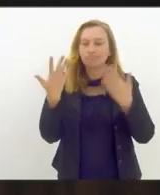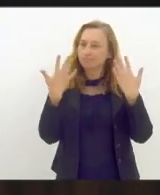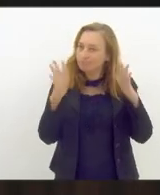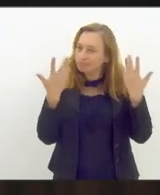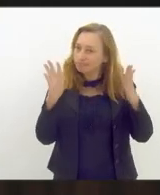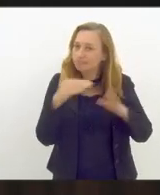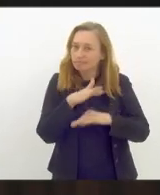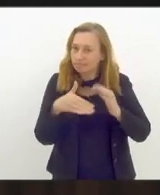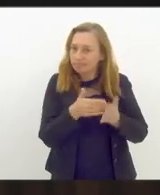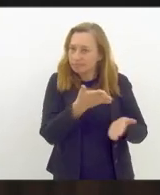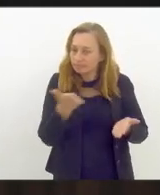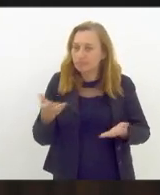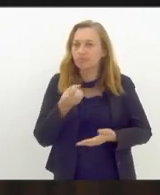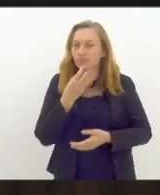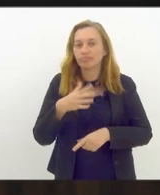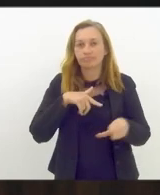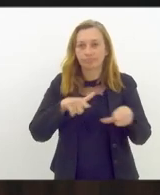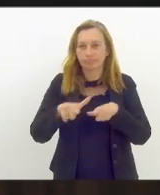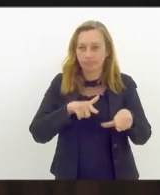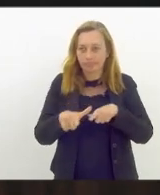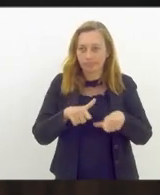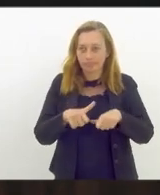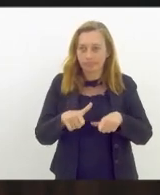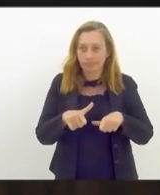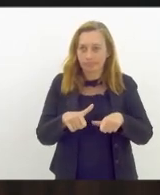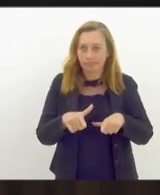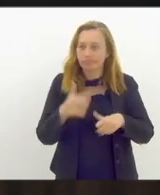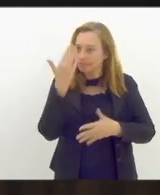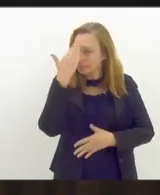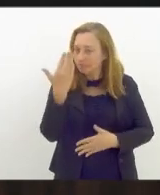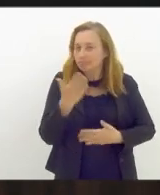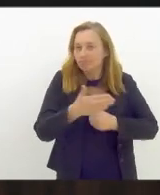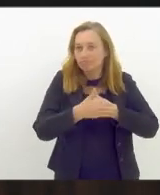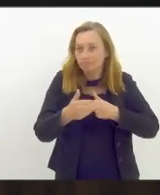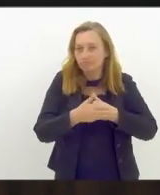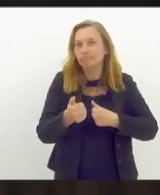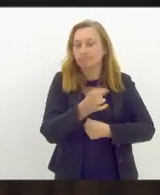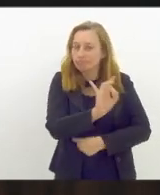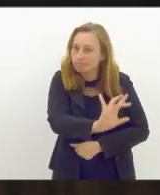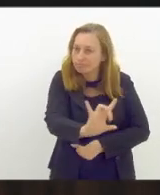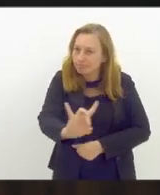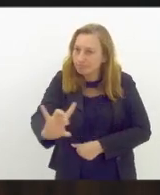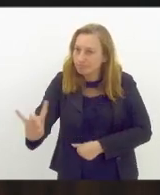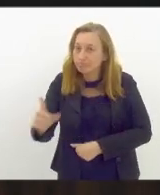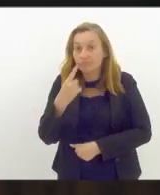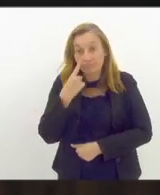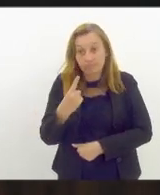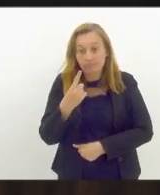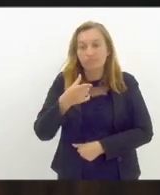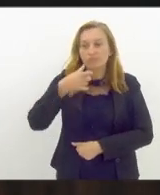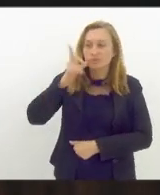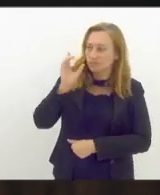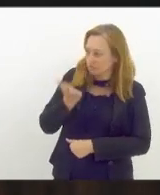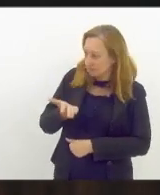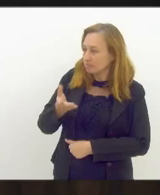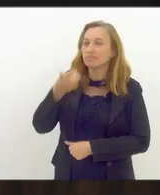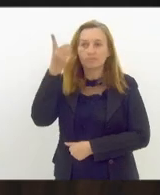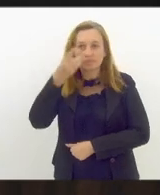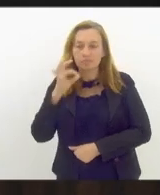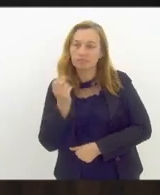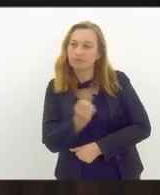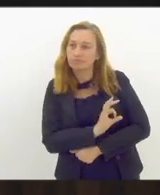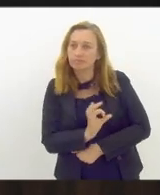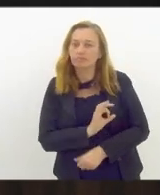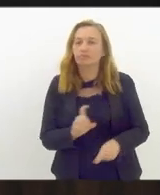a todos pelo brilhante trabalho e agradecer o carinho de cada um. A gente viu ontem, né, deputada Marcia Rocha e